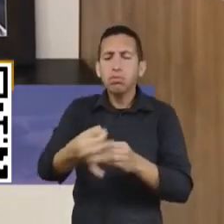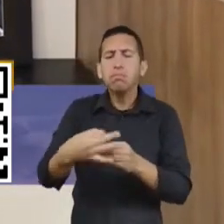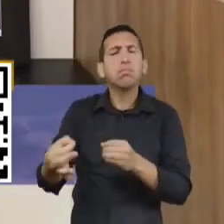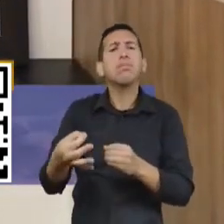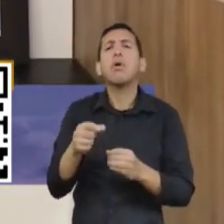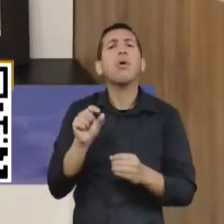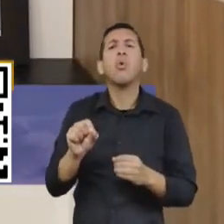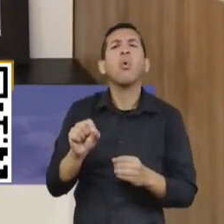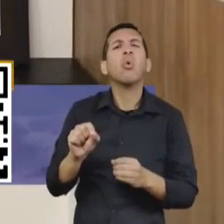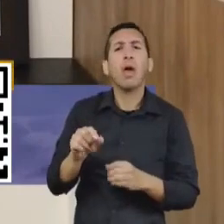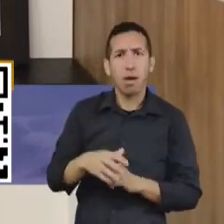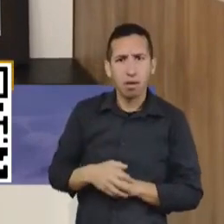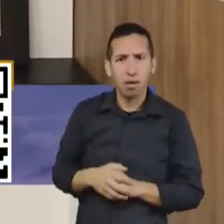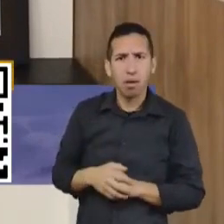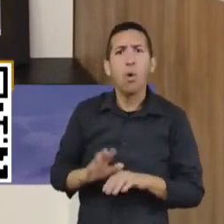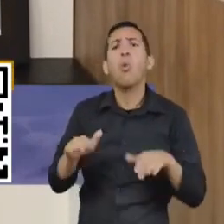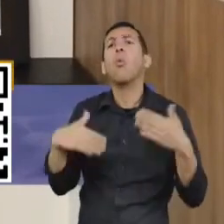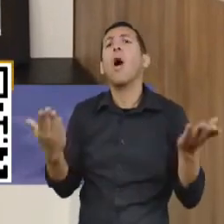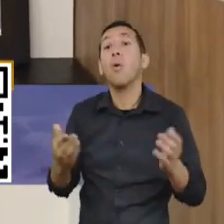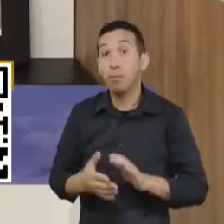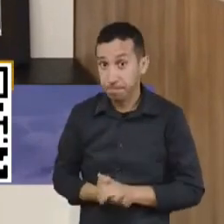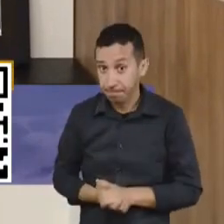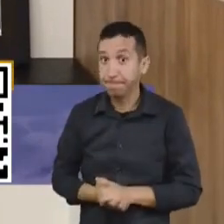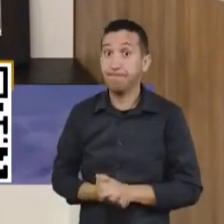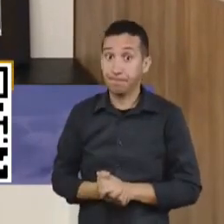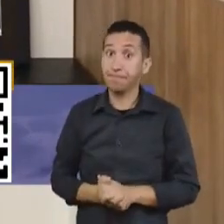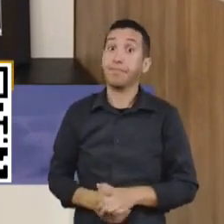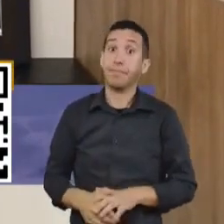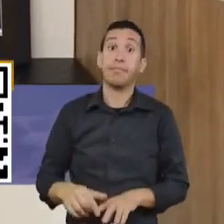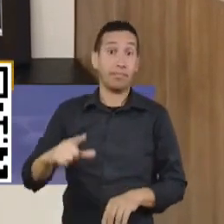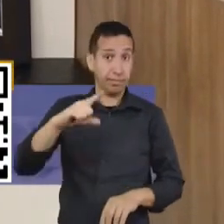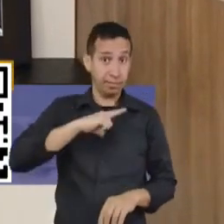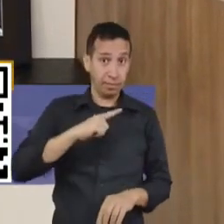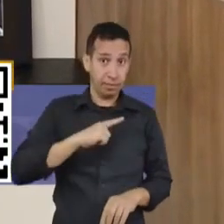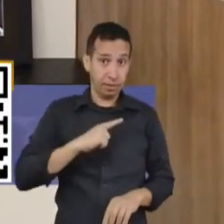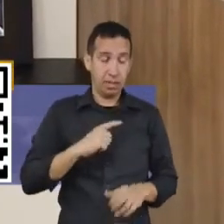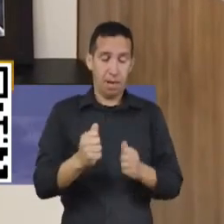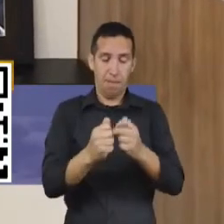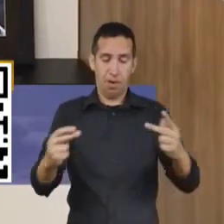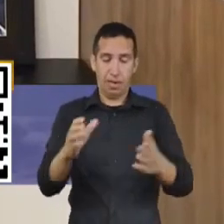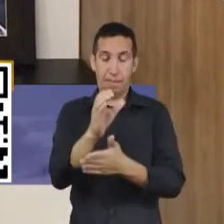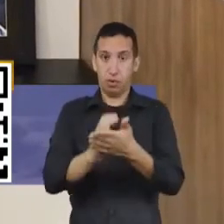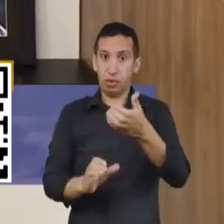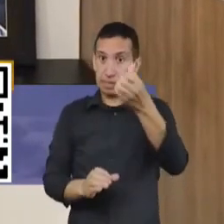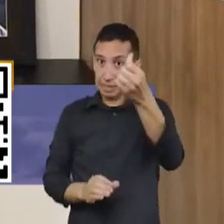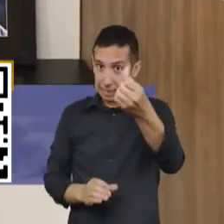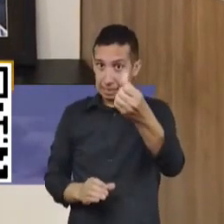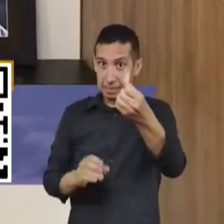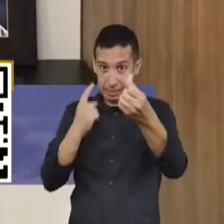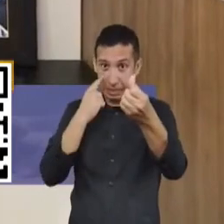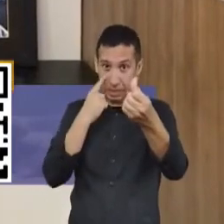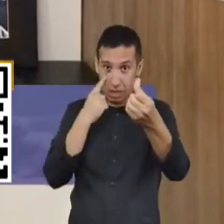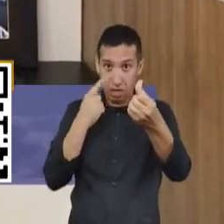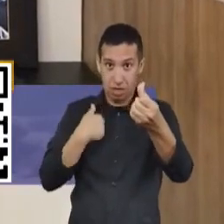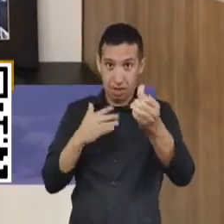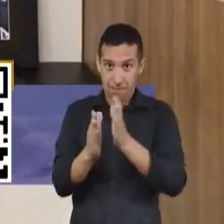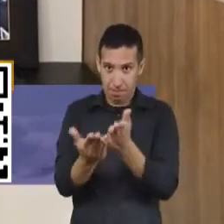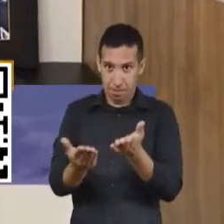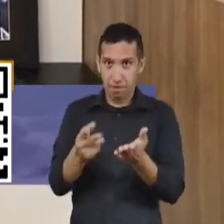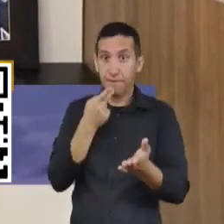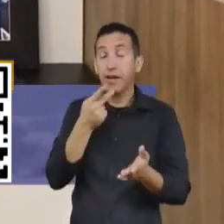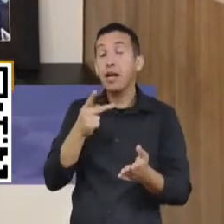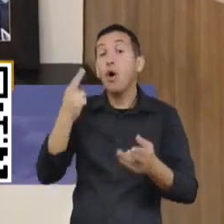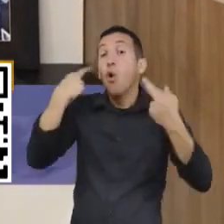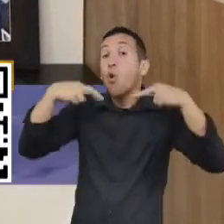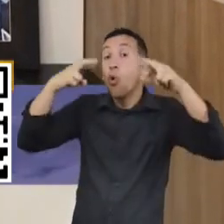isso quais selos são esses aí Nós entramos então aqui em Apocalipse Capítulo 6 e você vê o título na Bíblia que eu